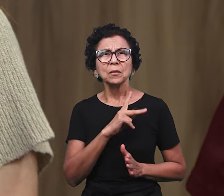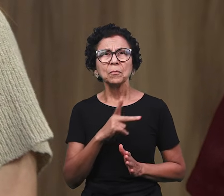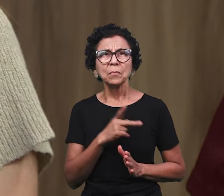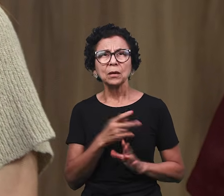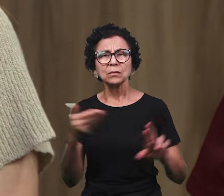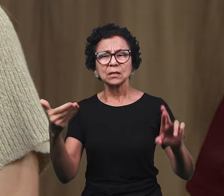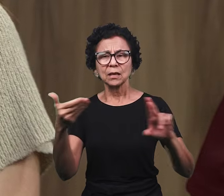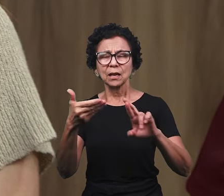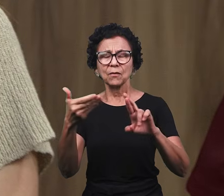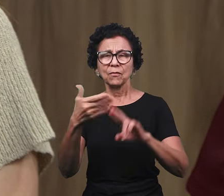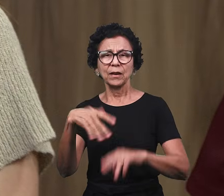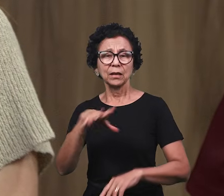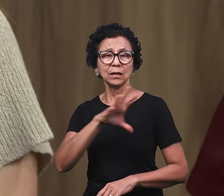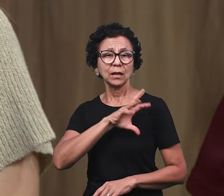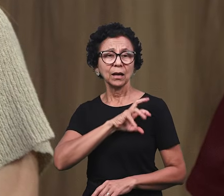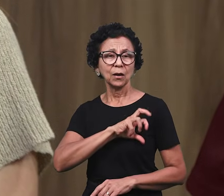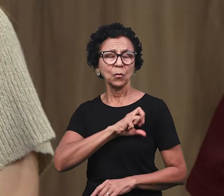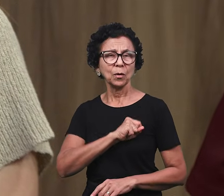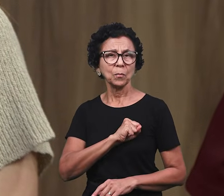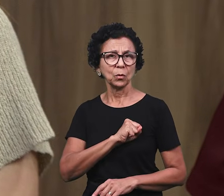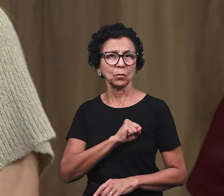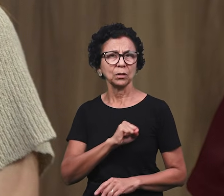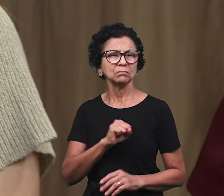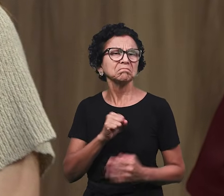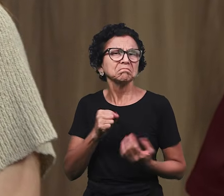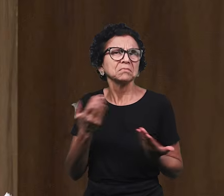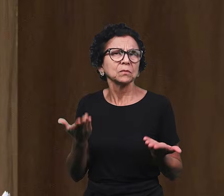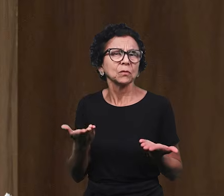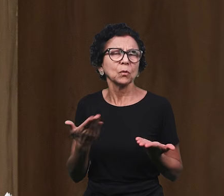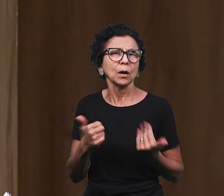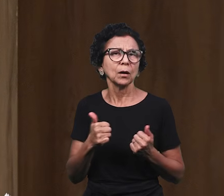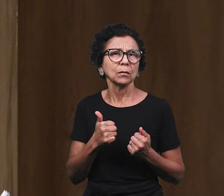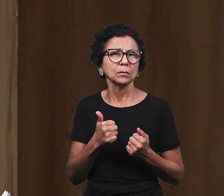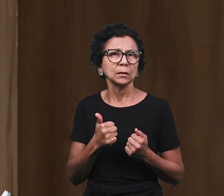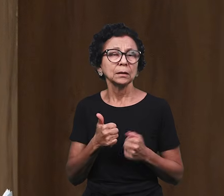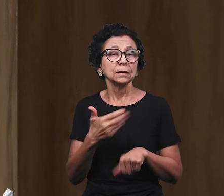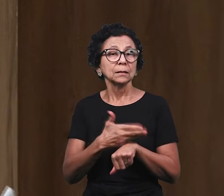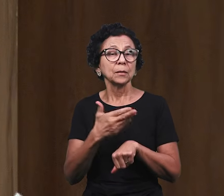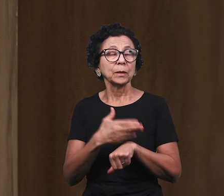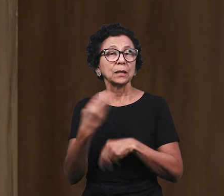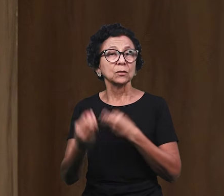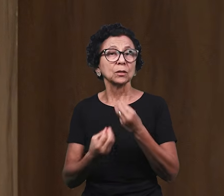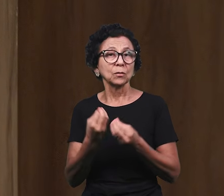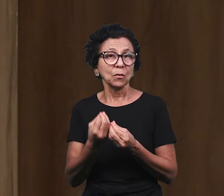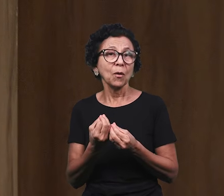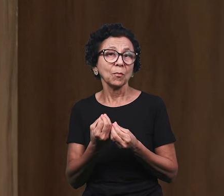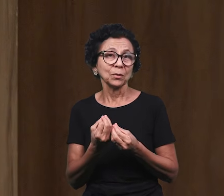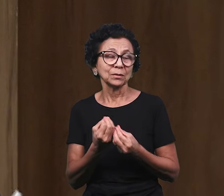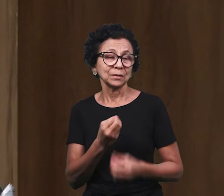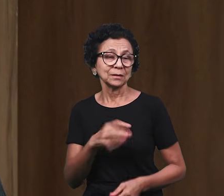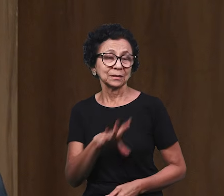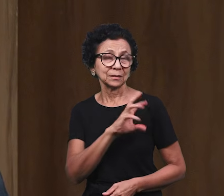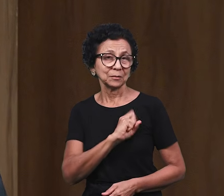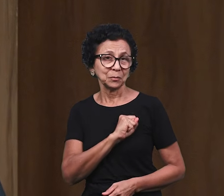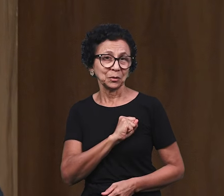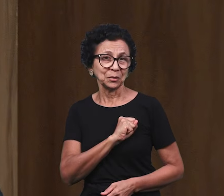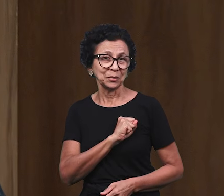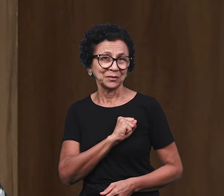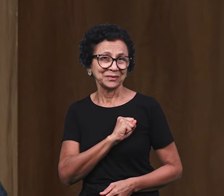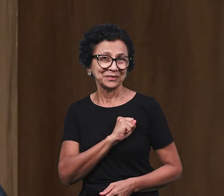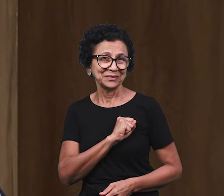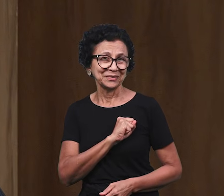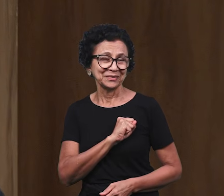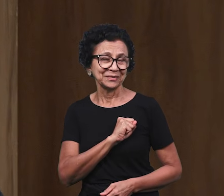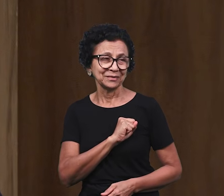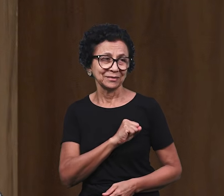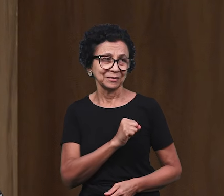como que a gente aplica esse tipo de amor no nosso dia a dia? Muito bem. É para mim já? Para você, meu amigo.